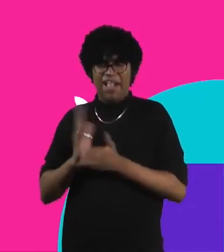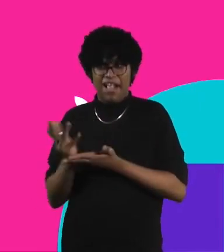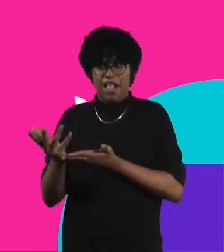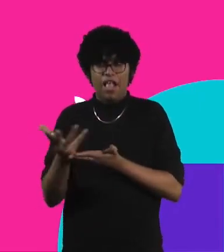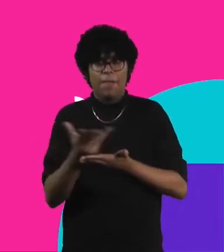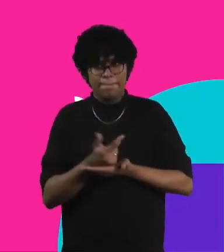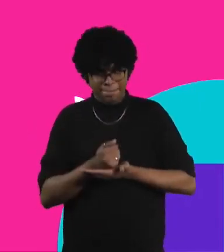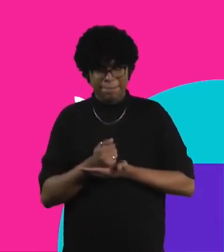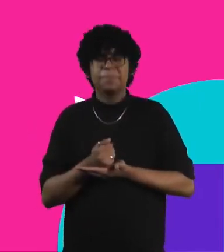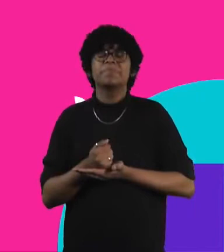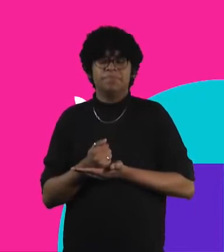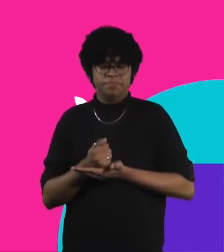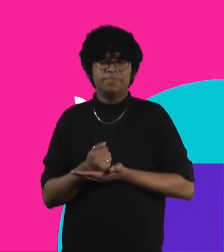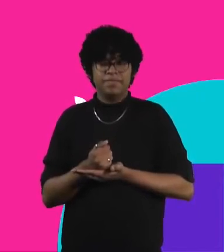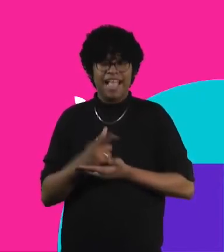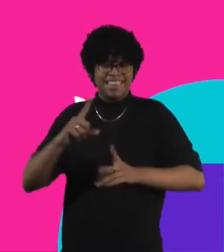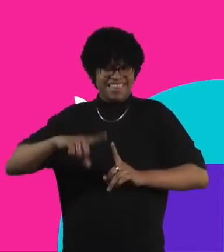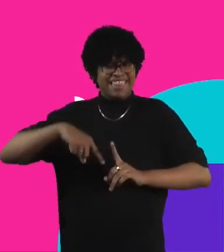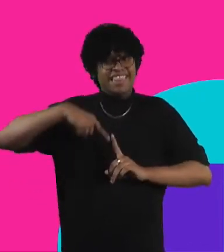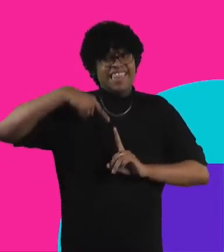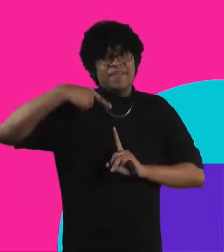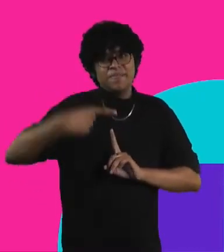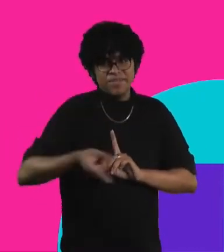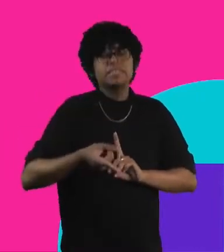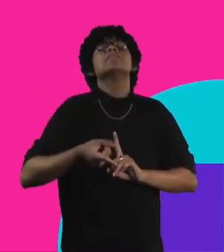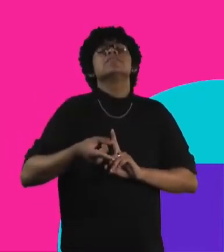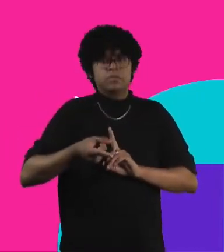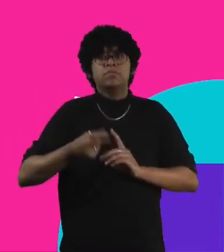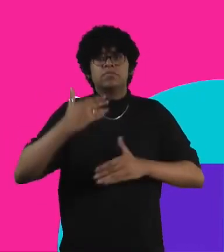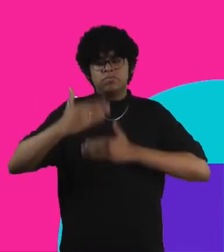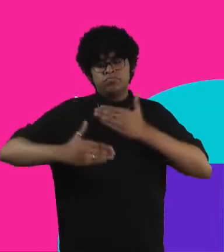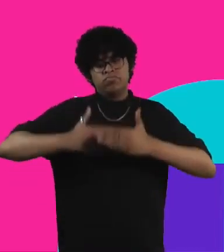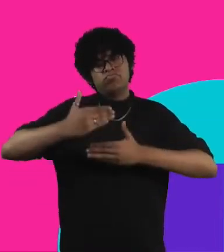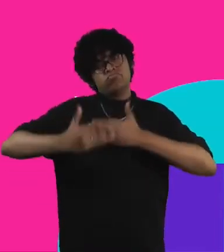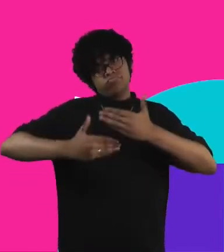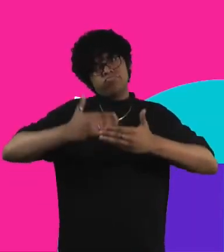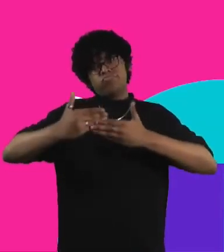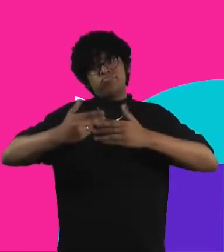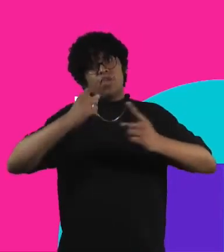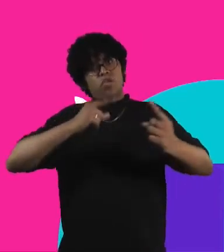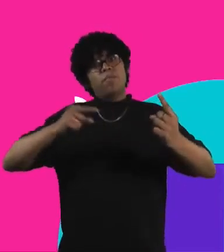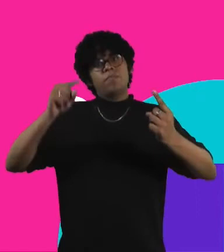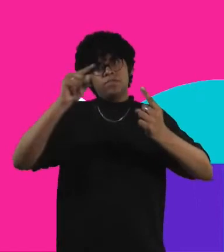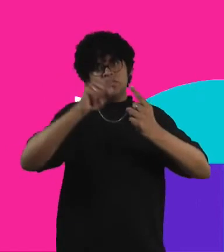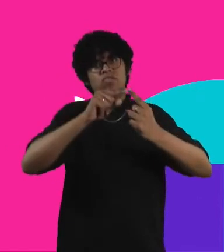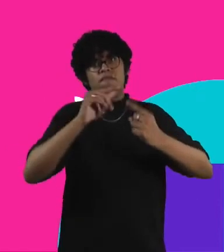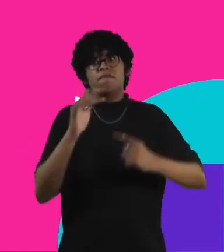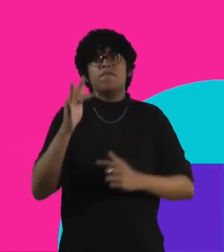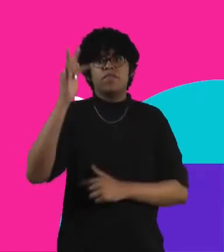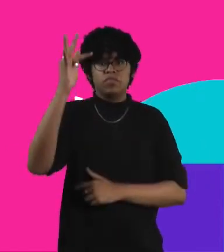das intervenções, para só aí a partir de uma evolução de médio e longo prazo, para que a gente possa fazer